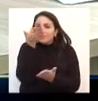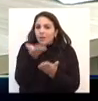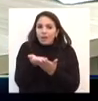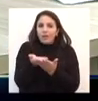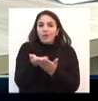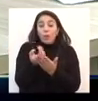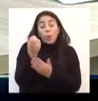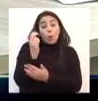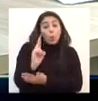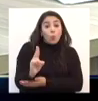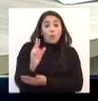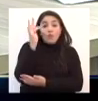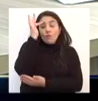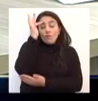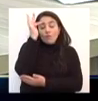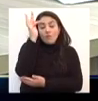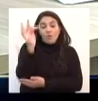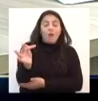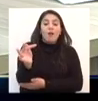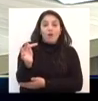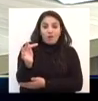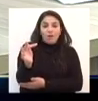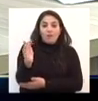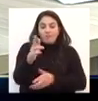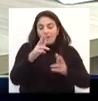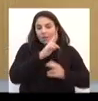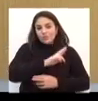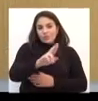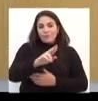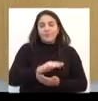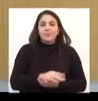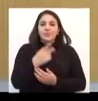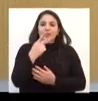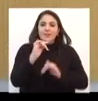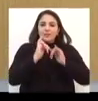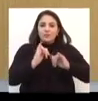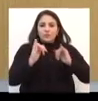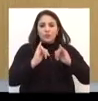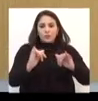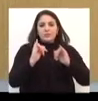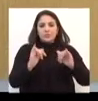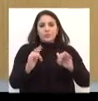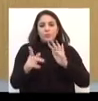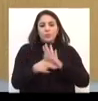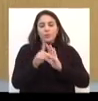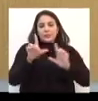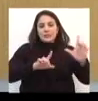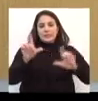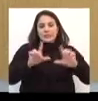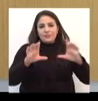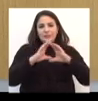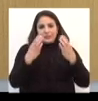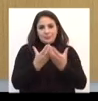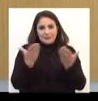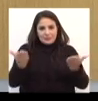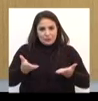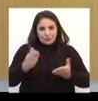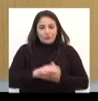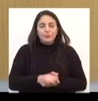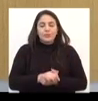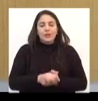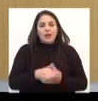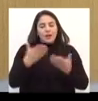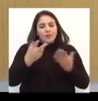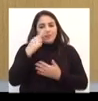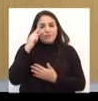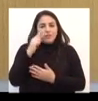crer ou a fé na parte religiosa, né? E estas foram as informações do Jornal da Câmara de hoje.